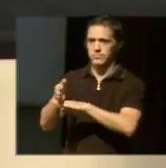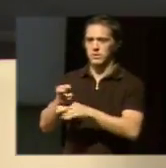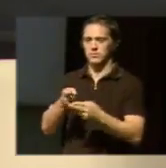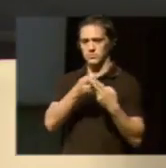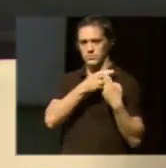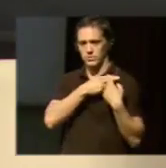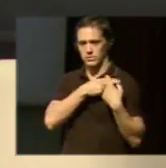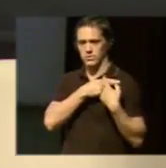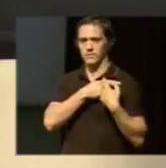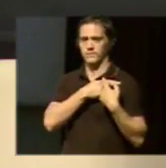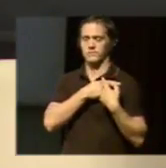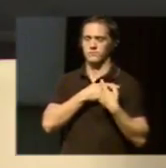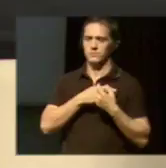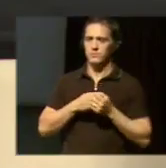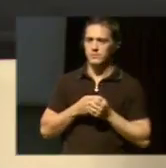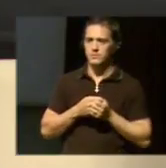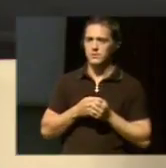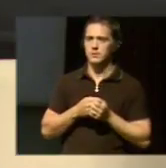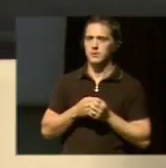para